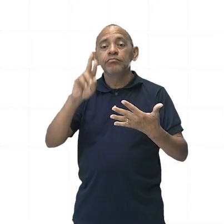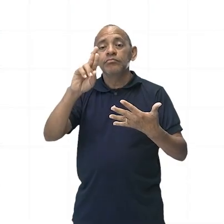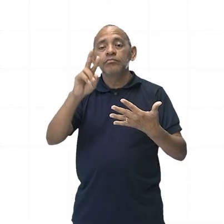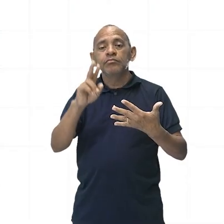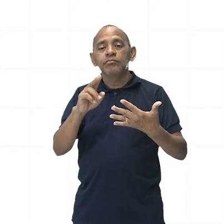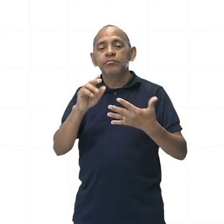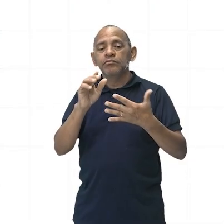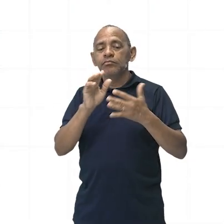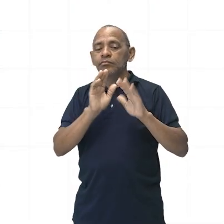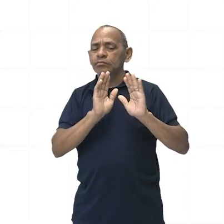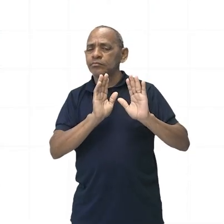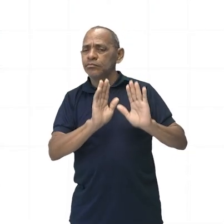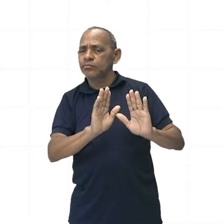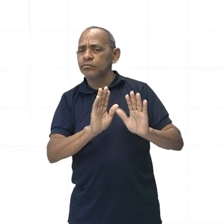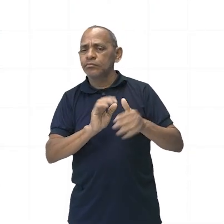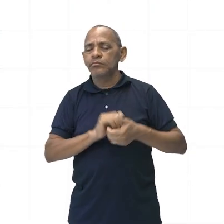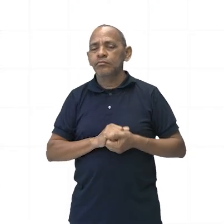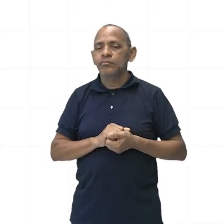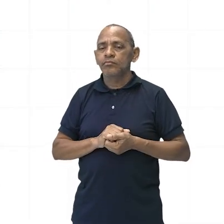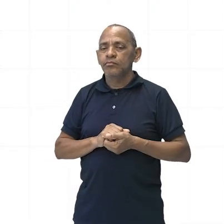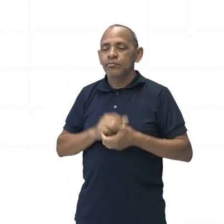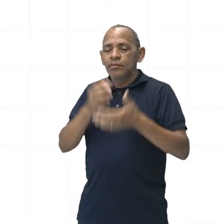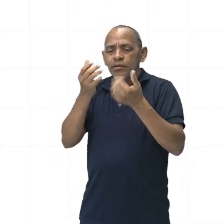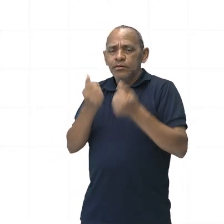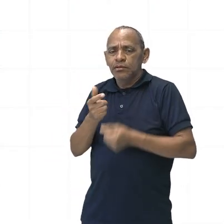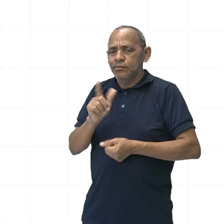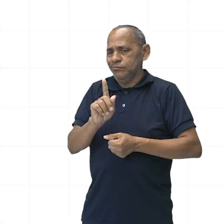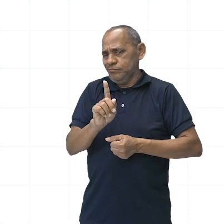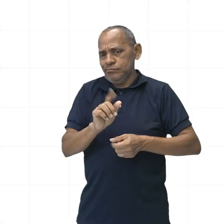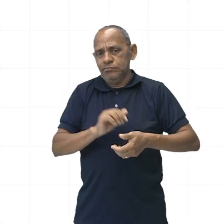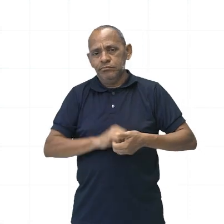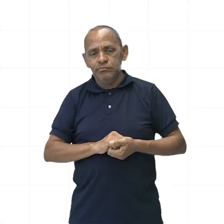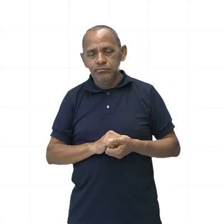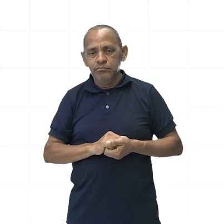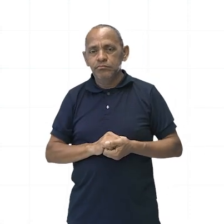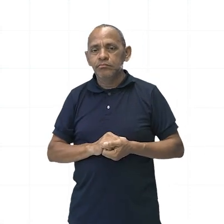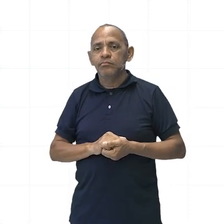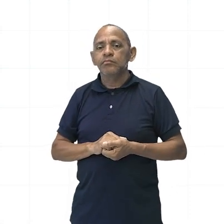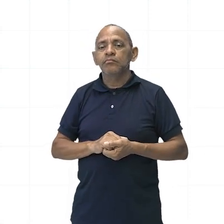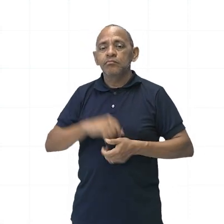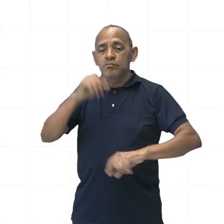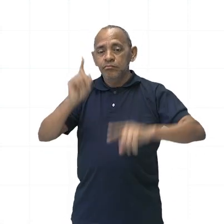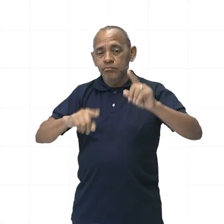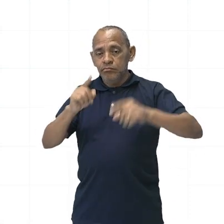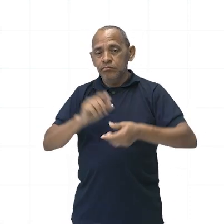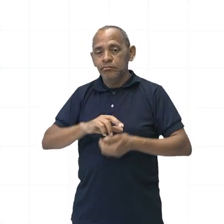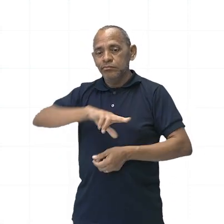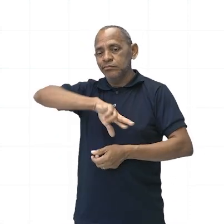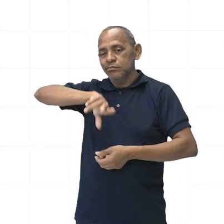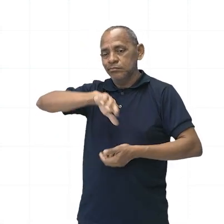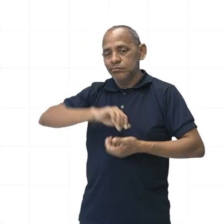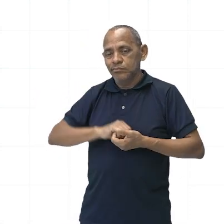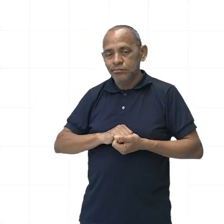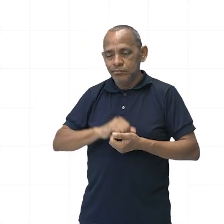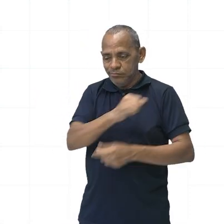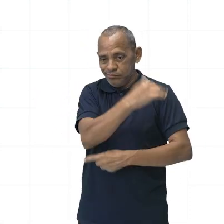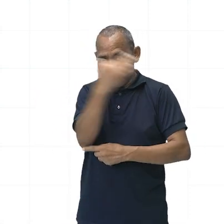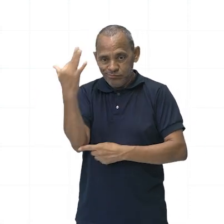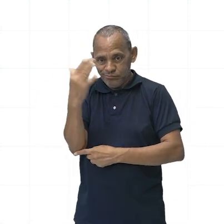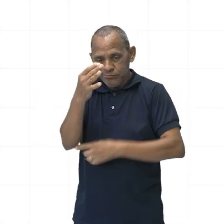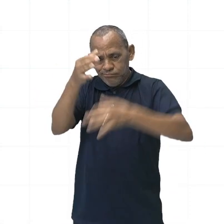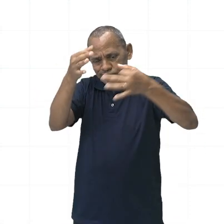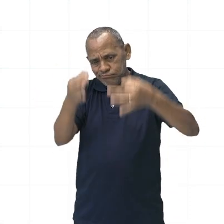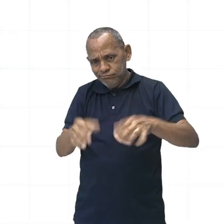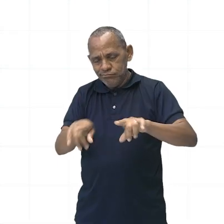recusar. Esse R representa recusar produtos que não são ambientalmente